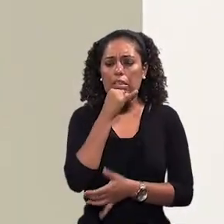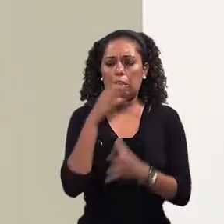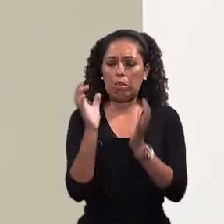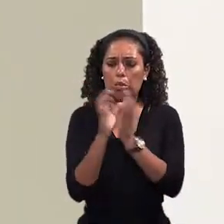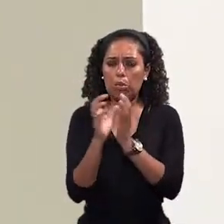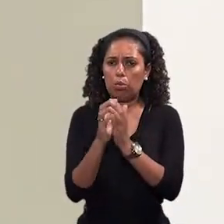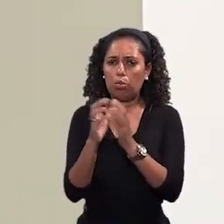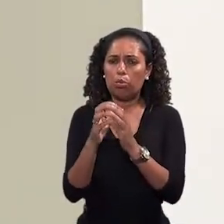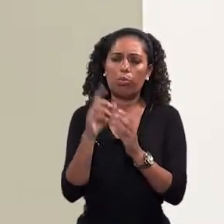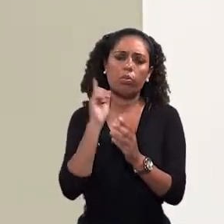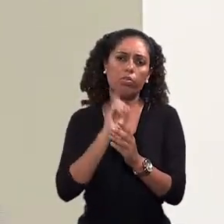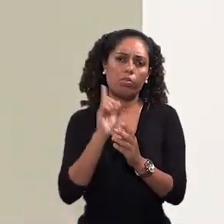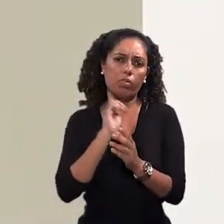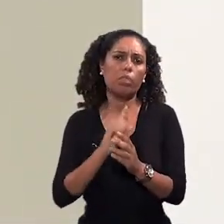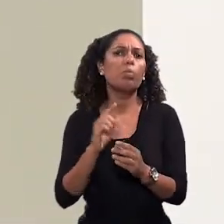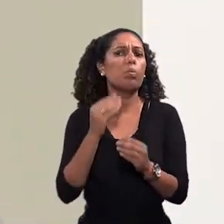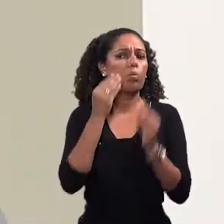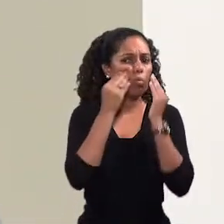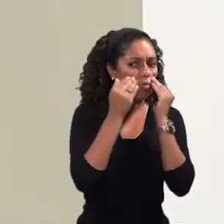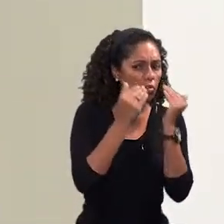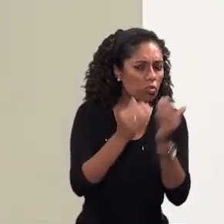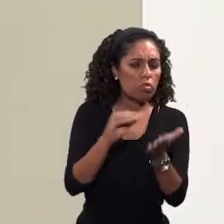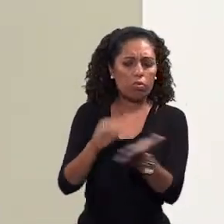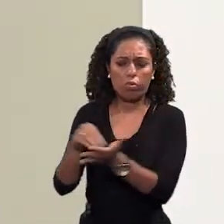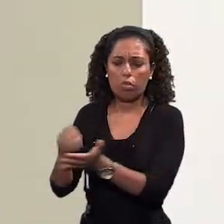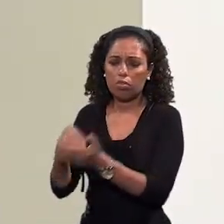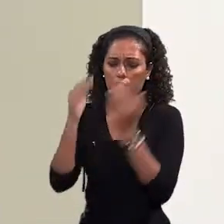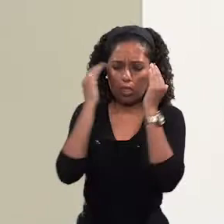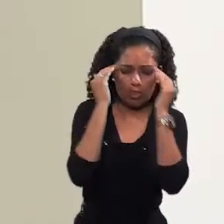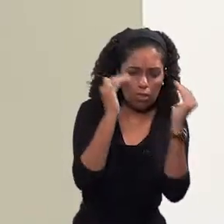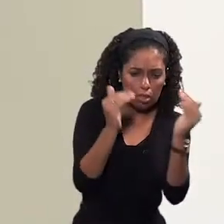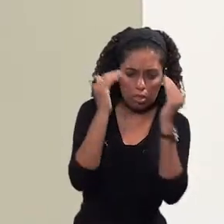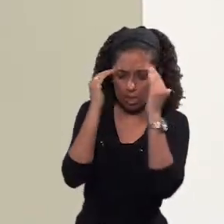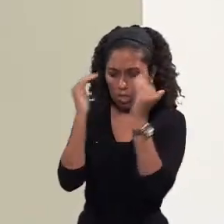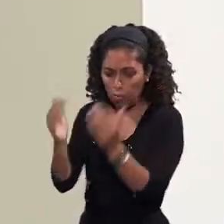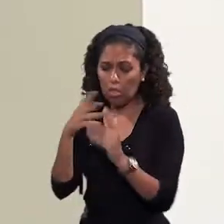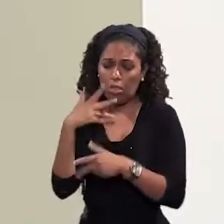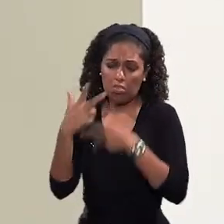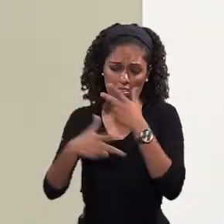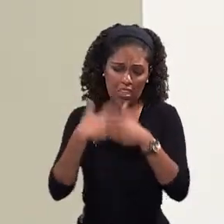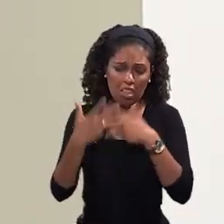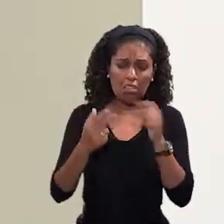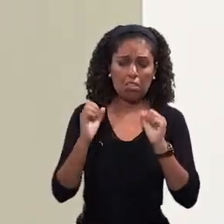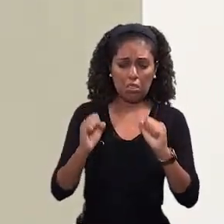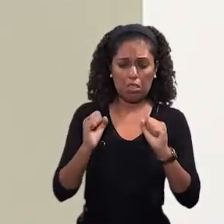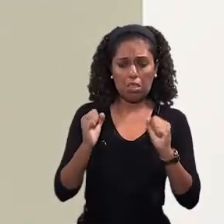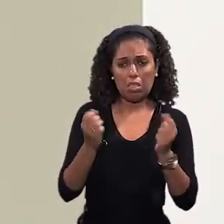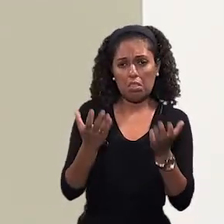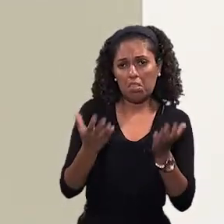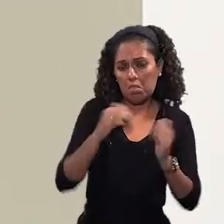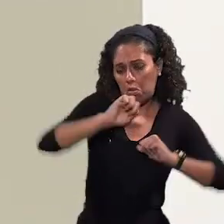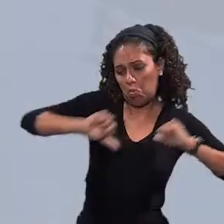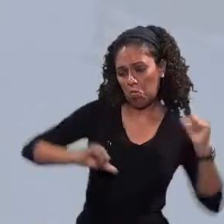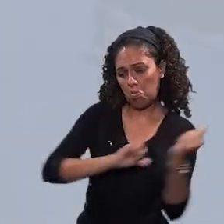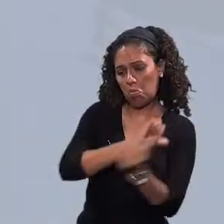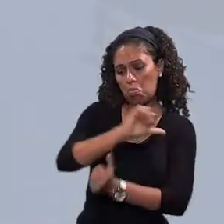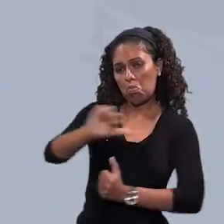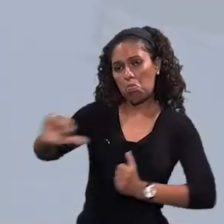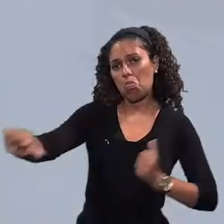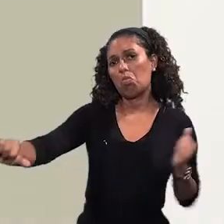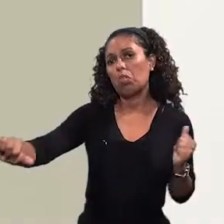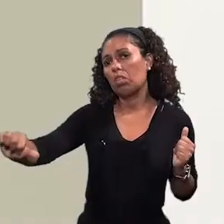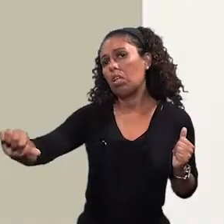caso do Flamengo, obviamente, teve uma certa negligência, mas também tinha um plano de mudar. Acredito eu que na semana seguinte, é o que eles disseram, uma exatamente.